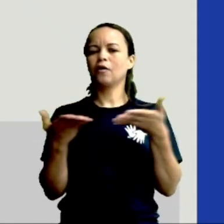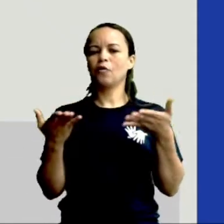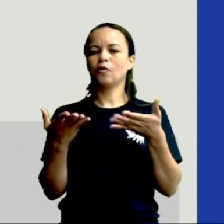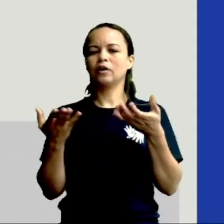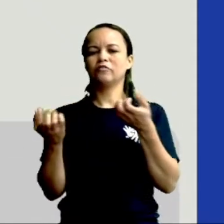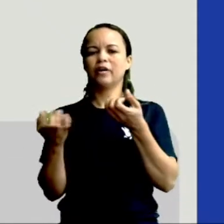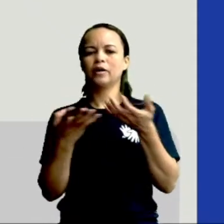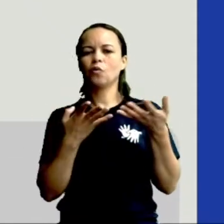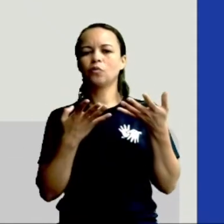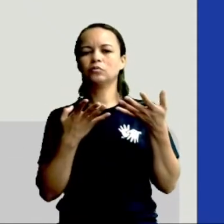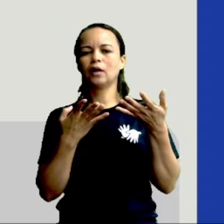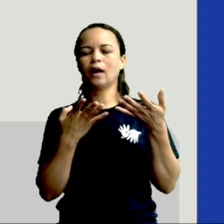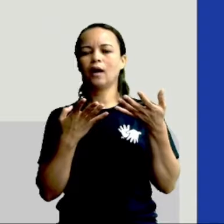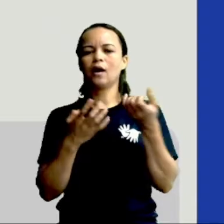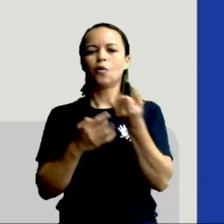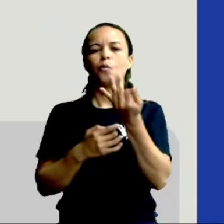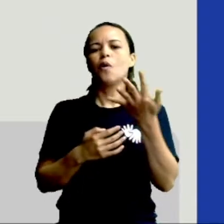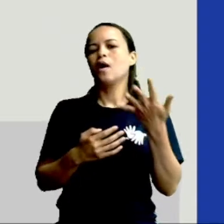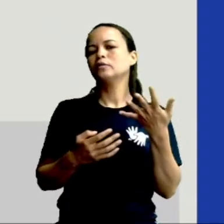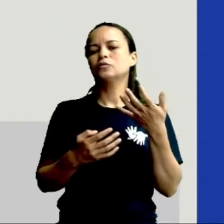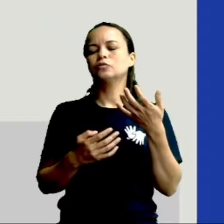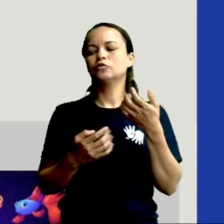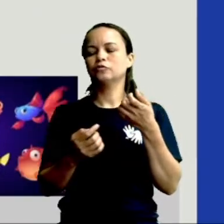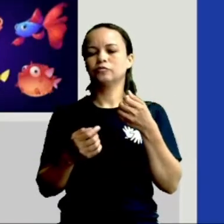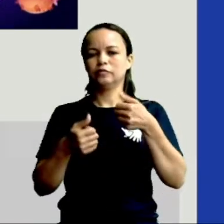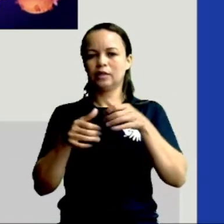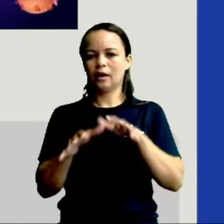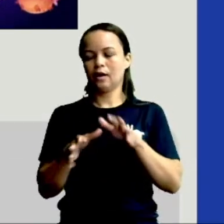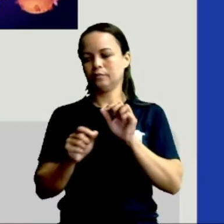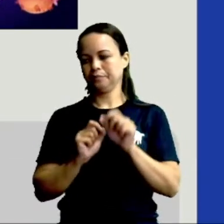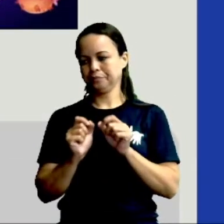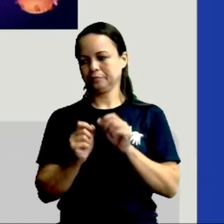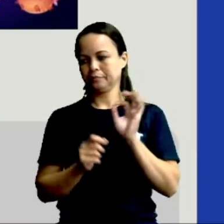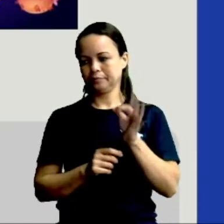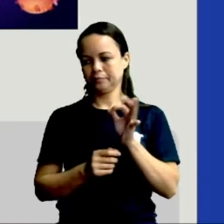contar quantos peixinhos ficaram, tá certo?